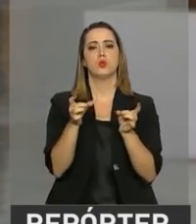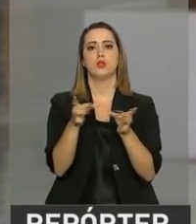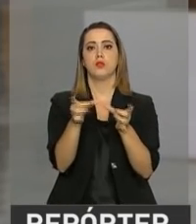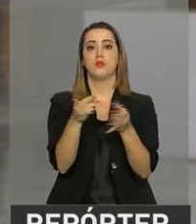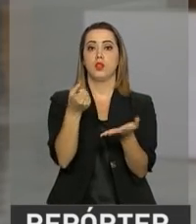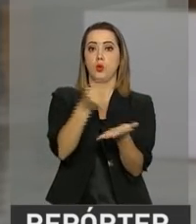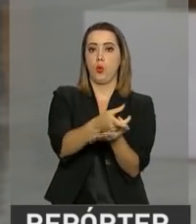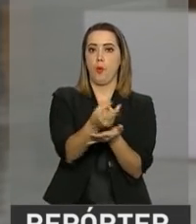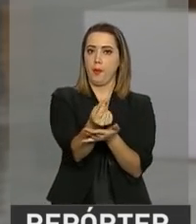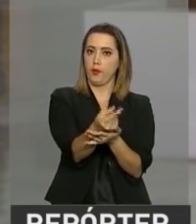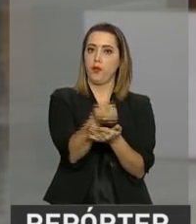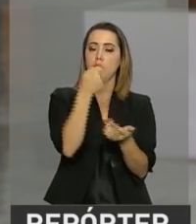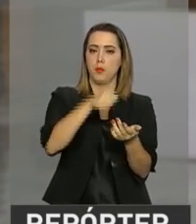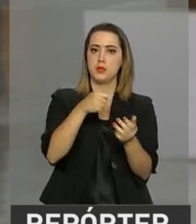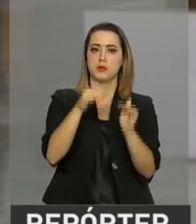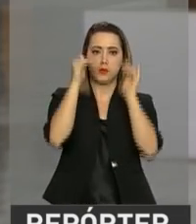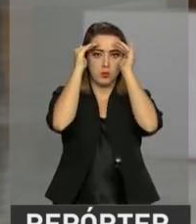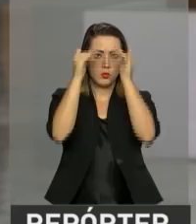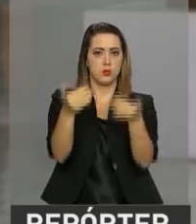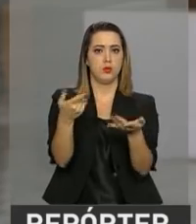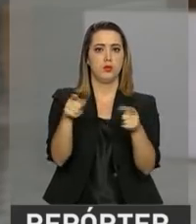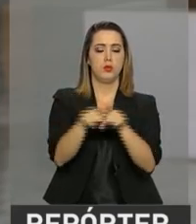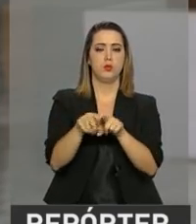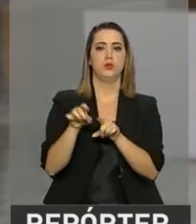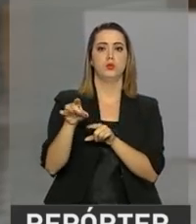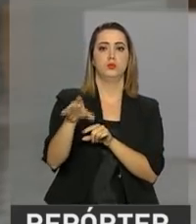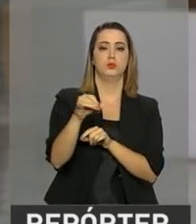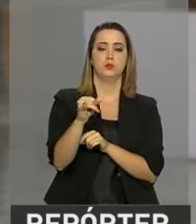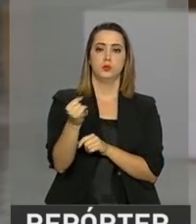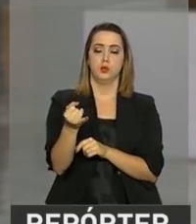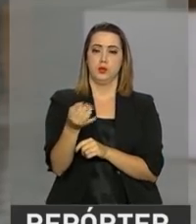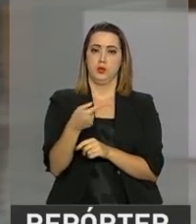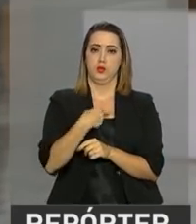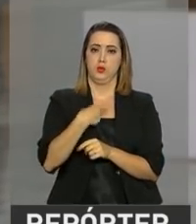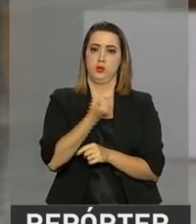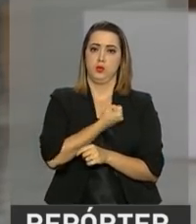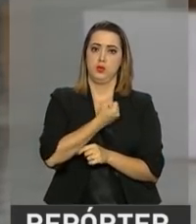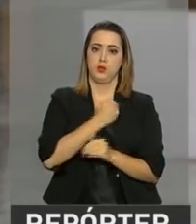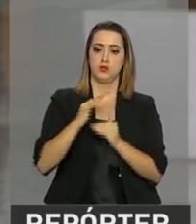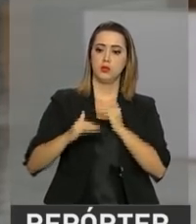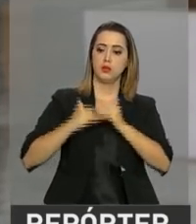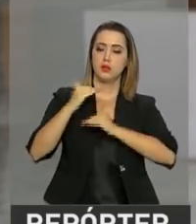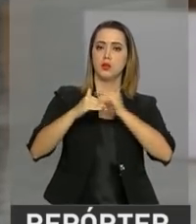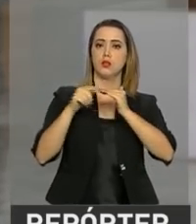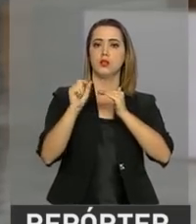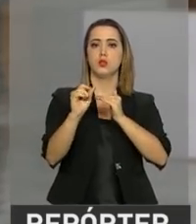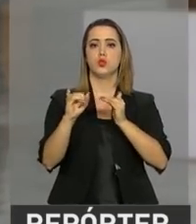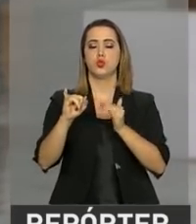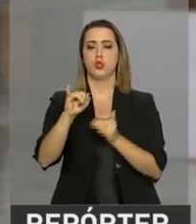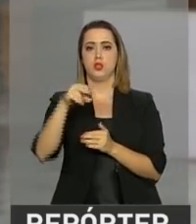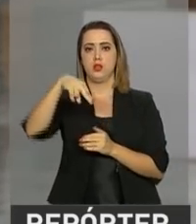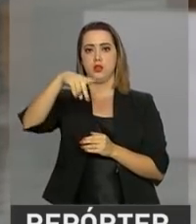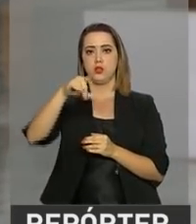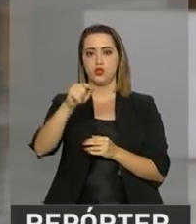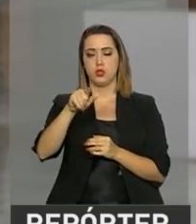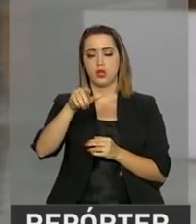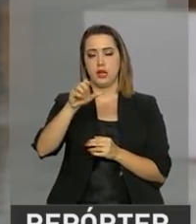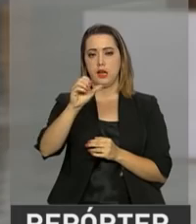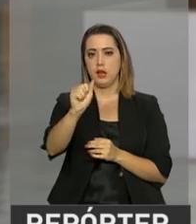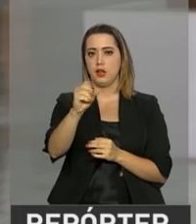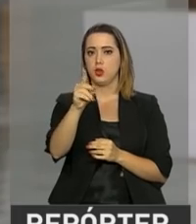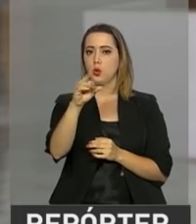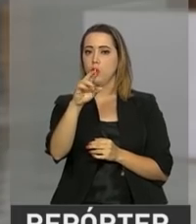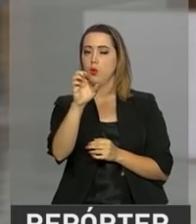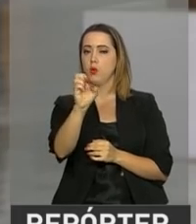que apenas os contratos com alto nível de cumprimento de indicadores podem ser renovados os concessionários que não conseguirem